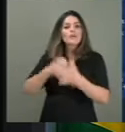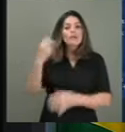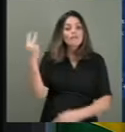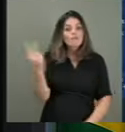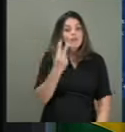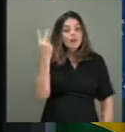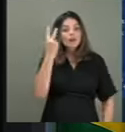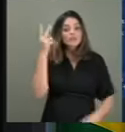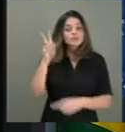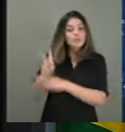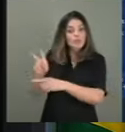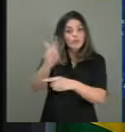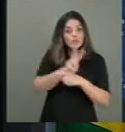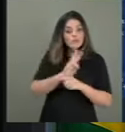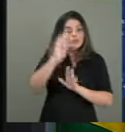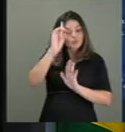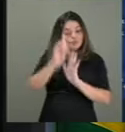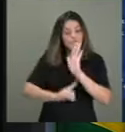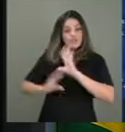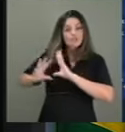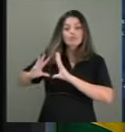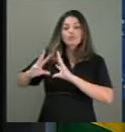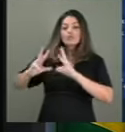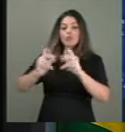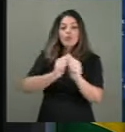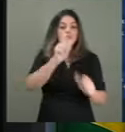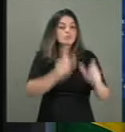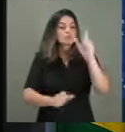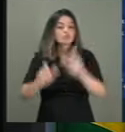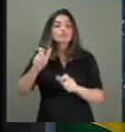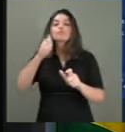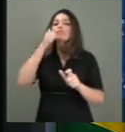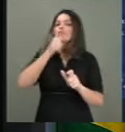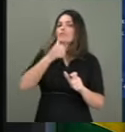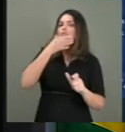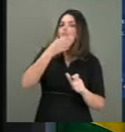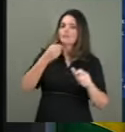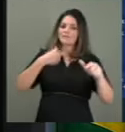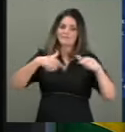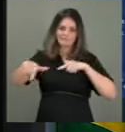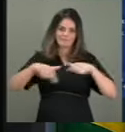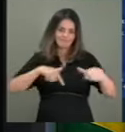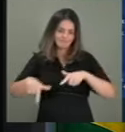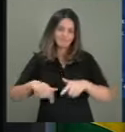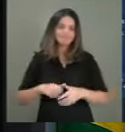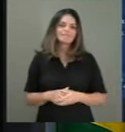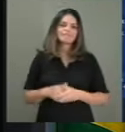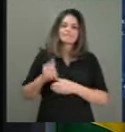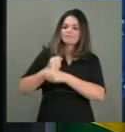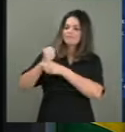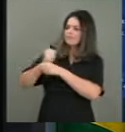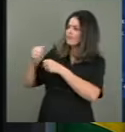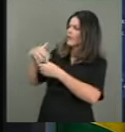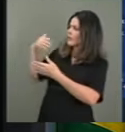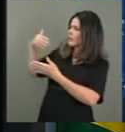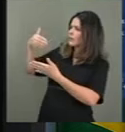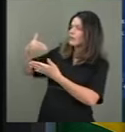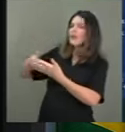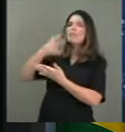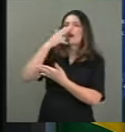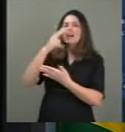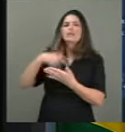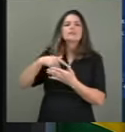e proteção do direito de todos os trabalhadores e trabalhadores nos últimos anos ocorreu um retrocesso